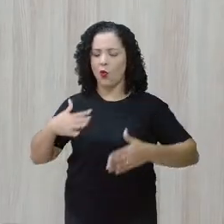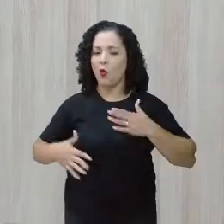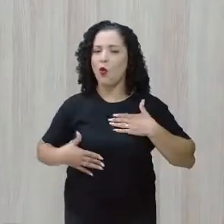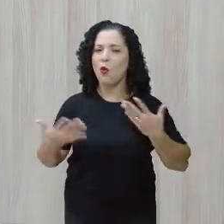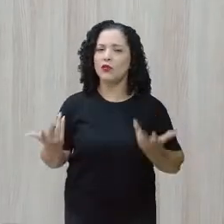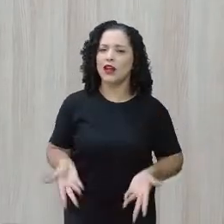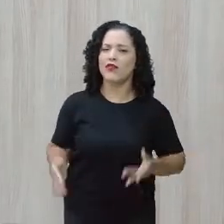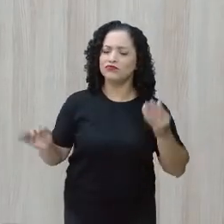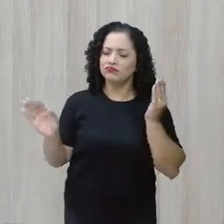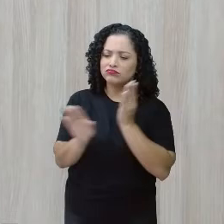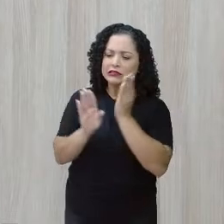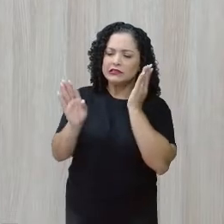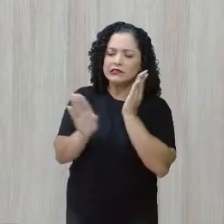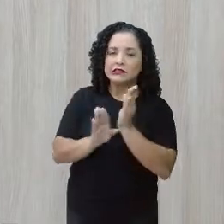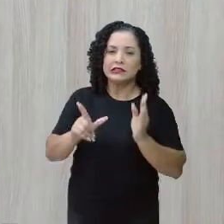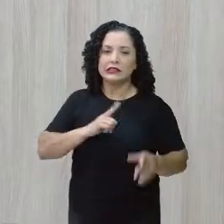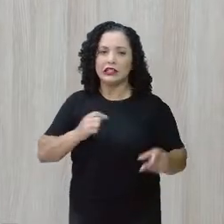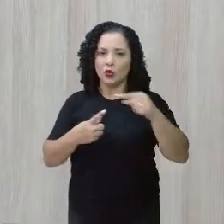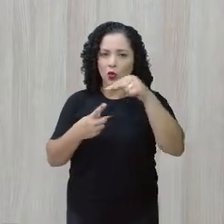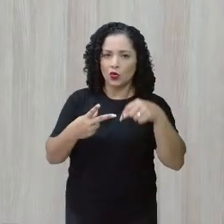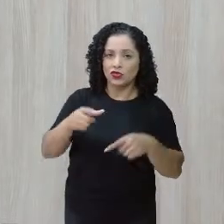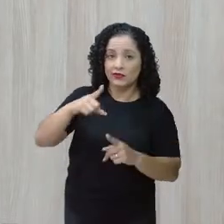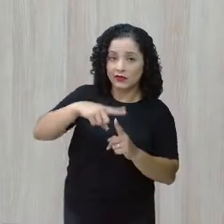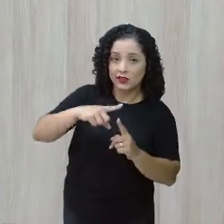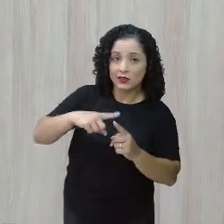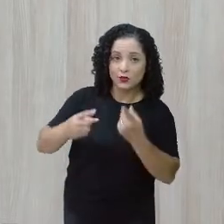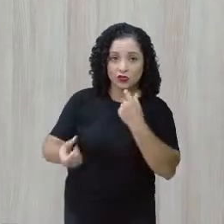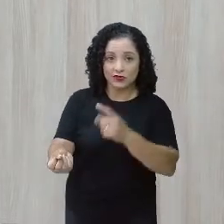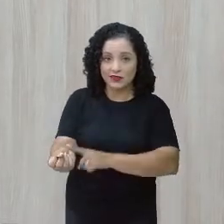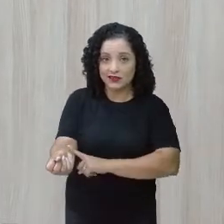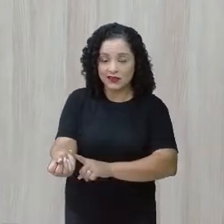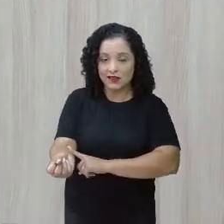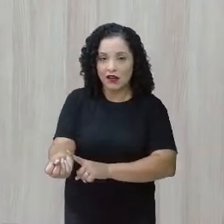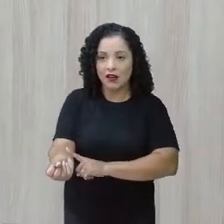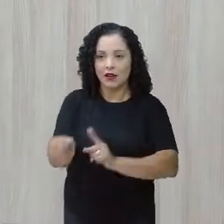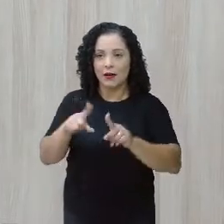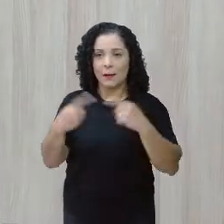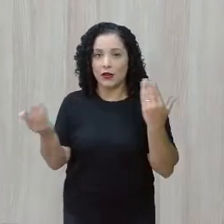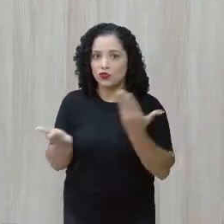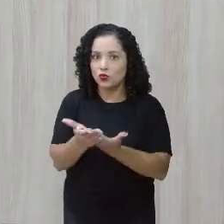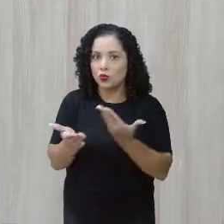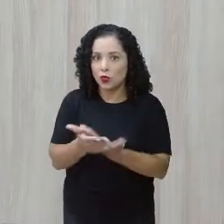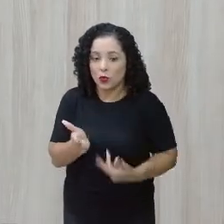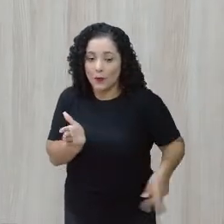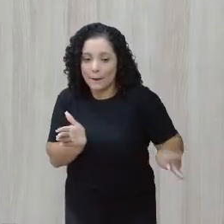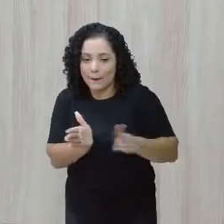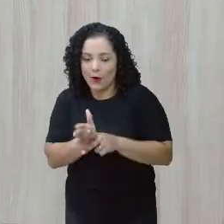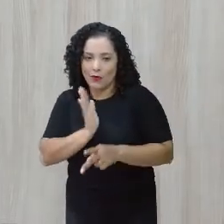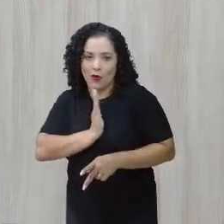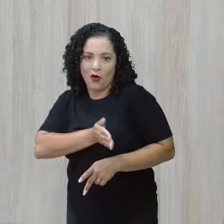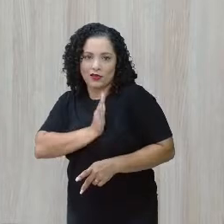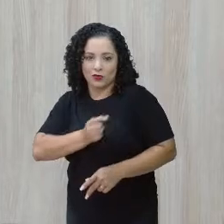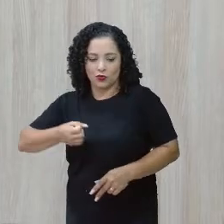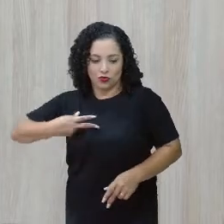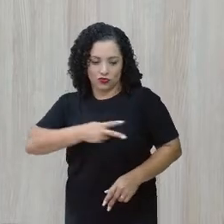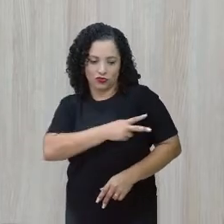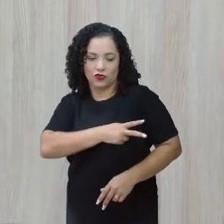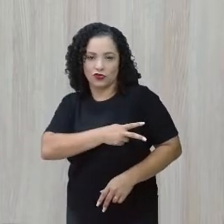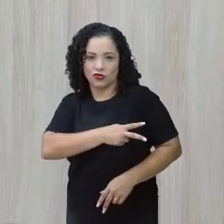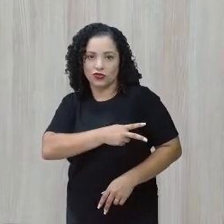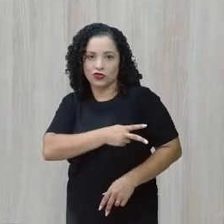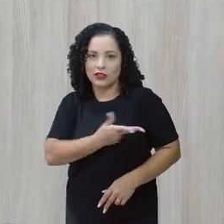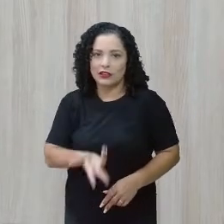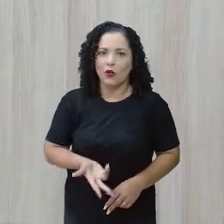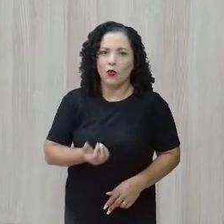ainda vendo que tinha dois tipos de sangue, mas não tinha o estudo em relação ao coração sobre esses vasos, eles colocaram o